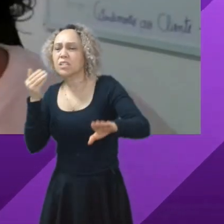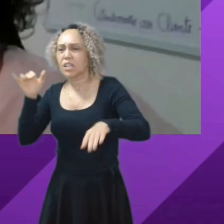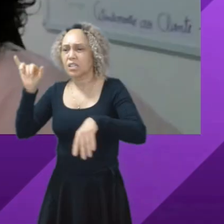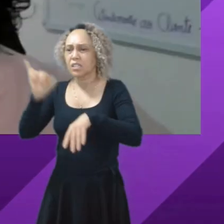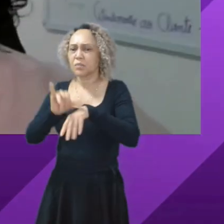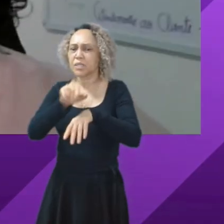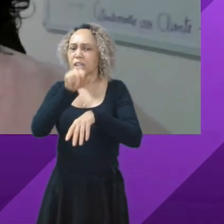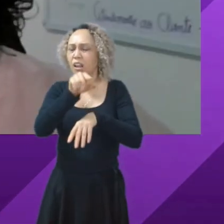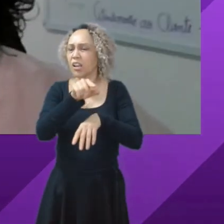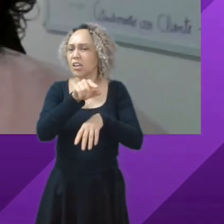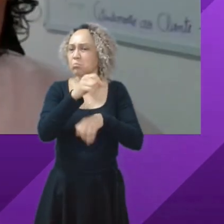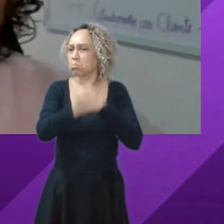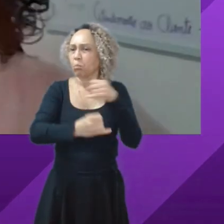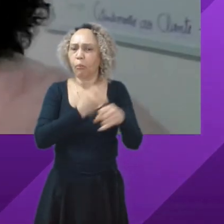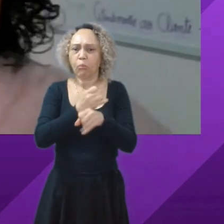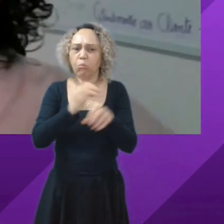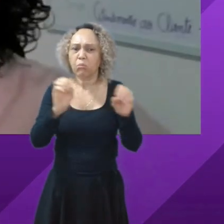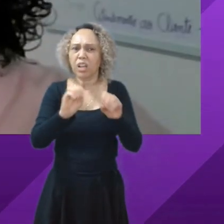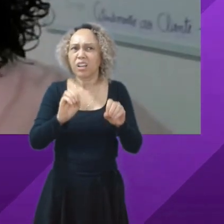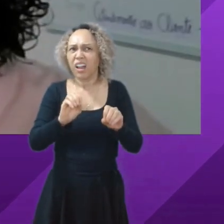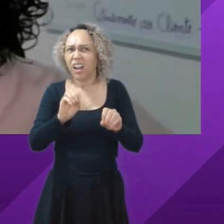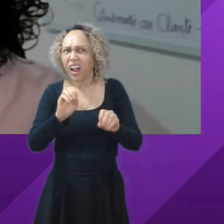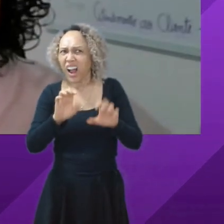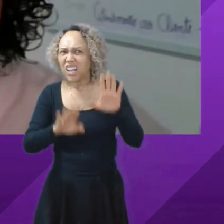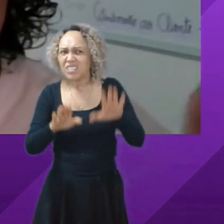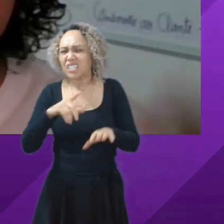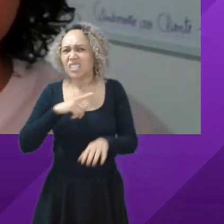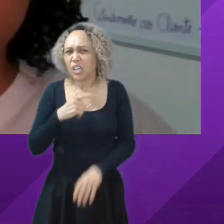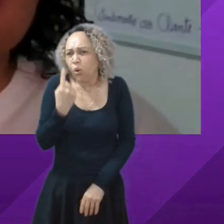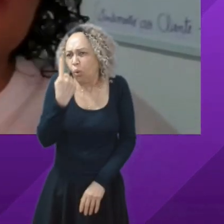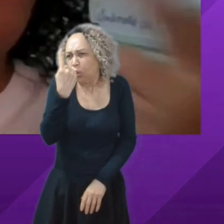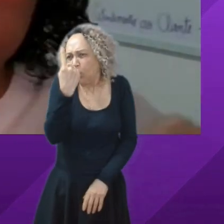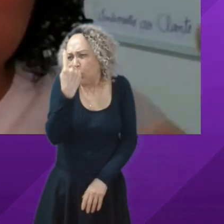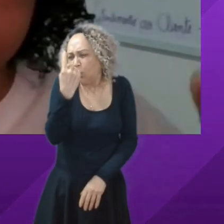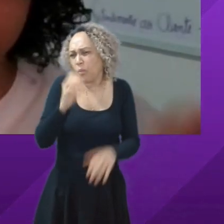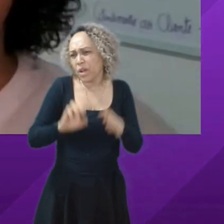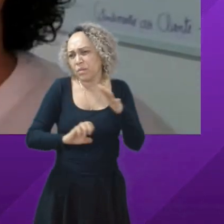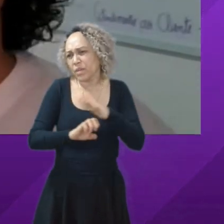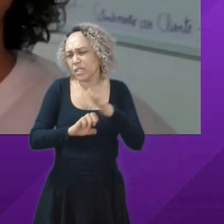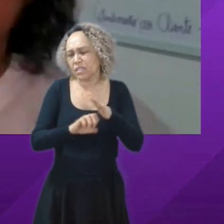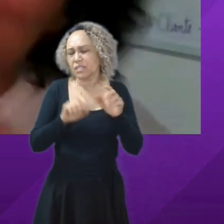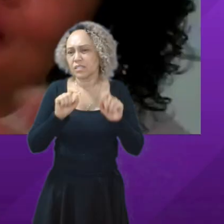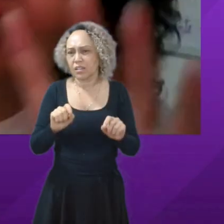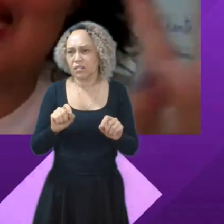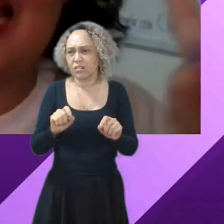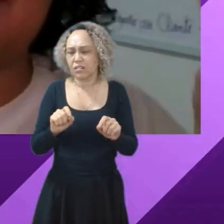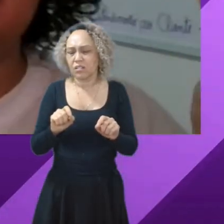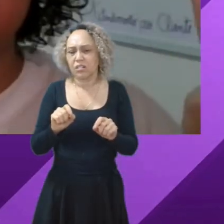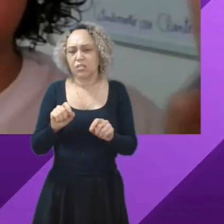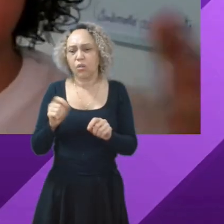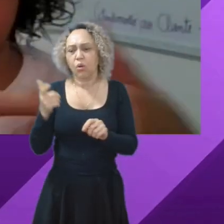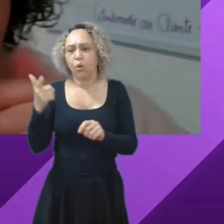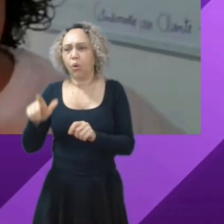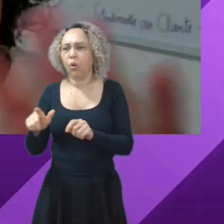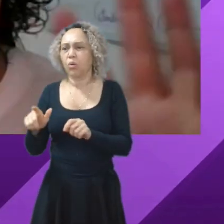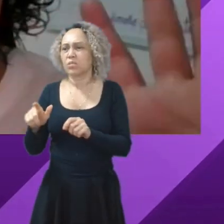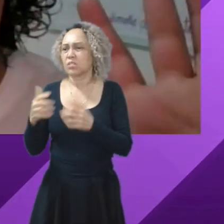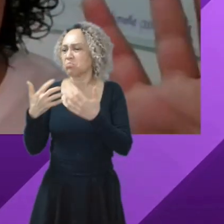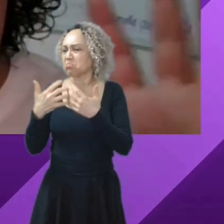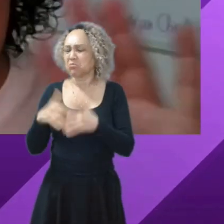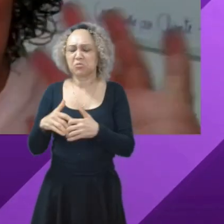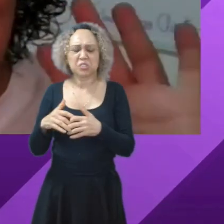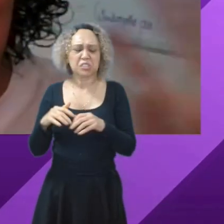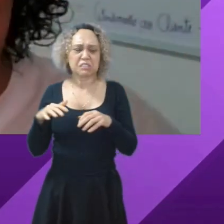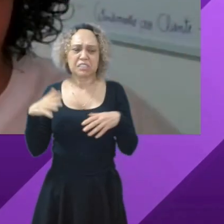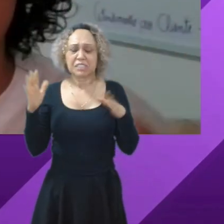se tenha de uma operadora só, porque todas as outras não funcionam. E quando funciona, funciona daquela maneira que a gente